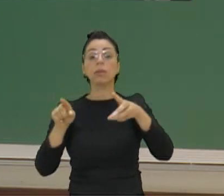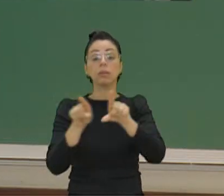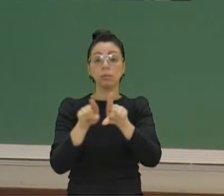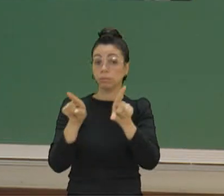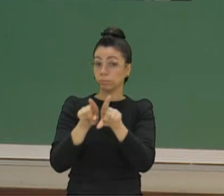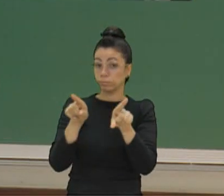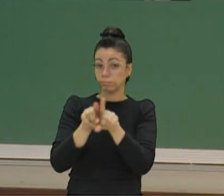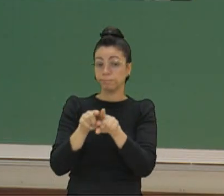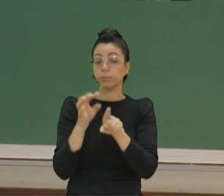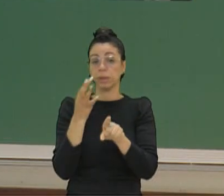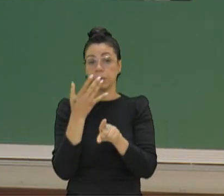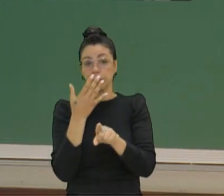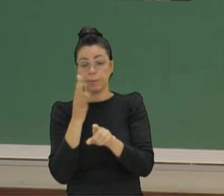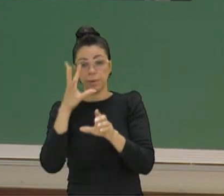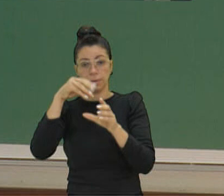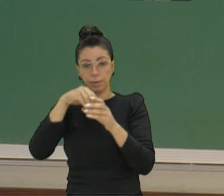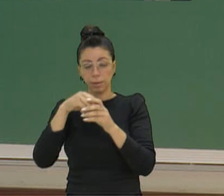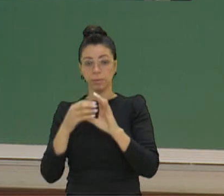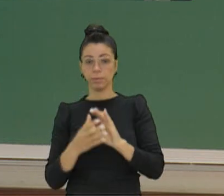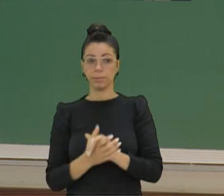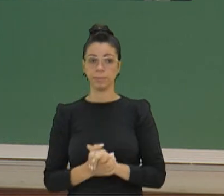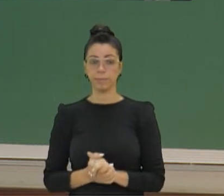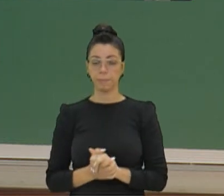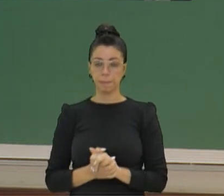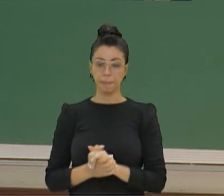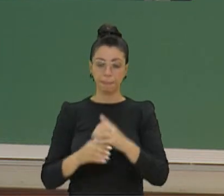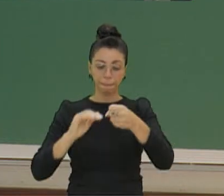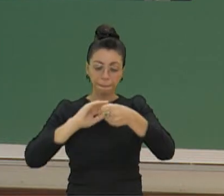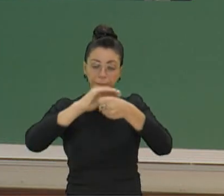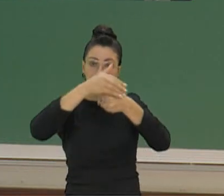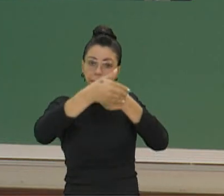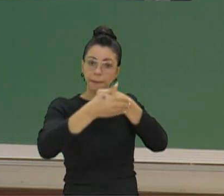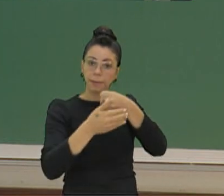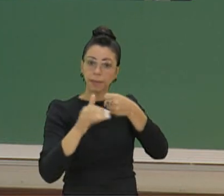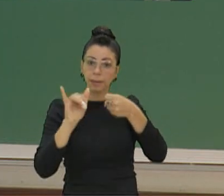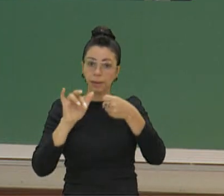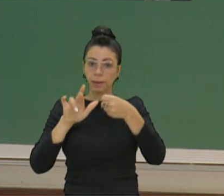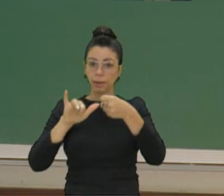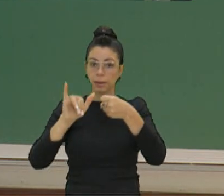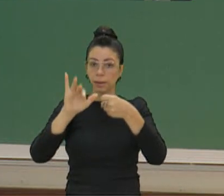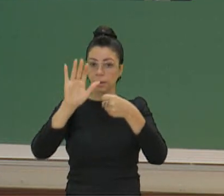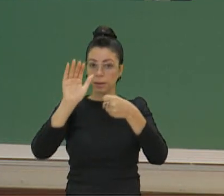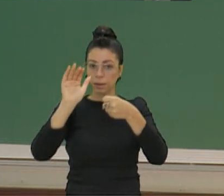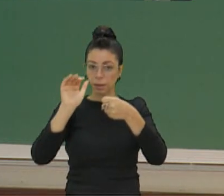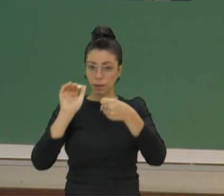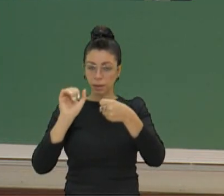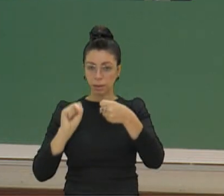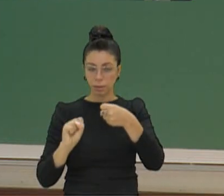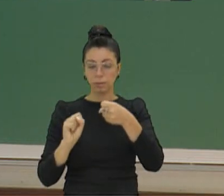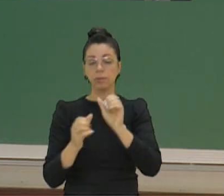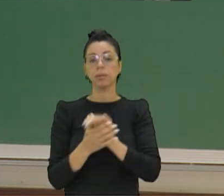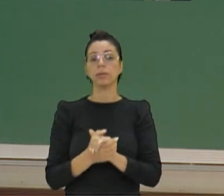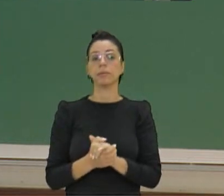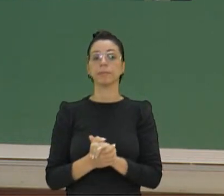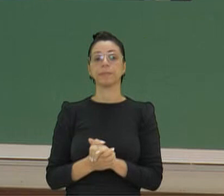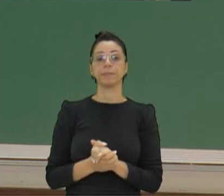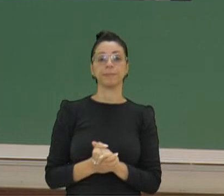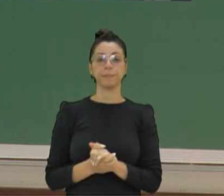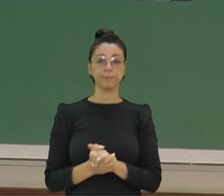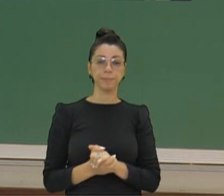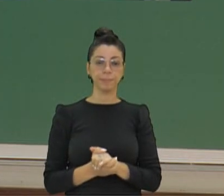região frontal, na frente, forma a nossa íris, que é a região colorida dos nossos